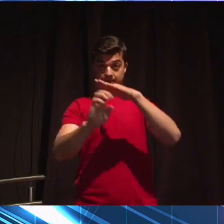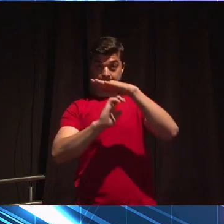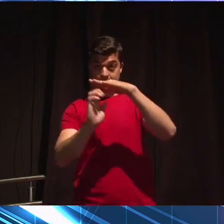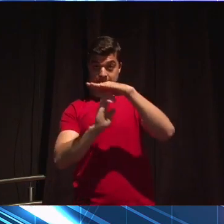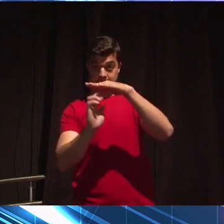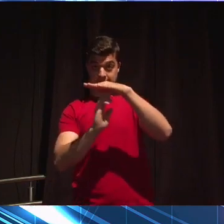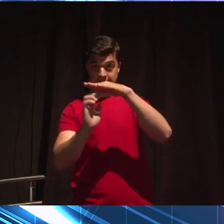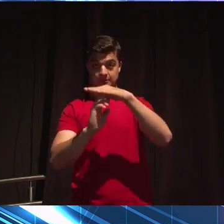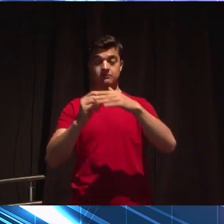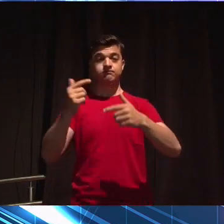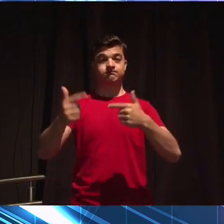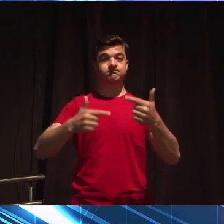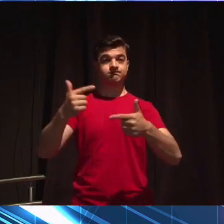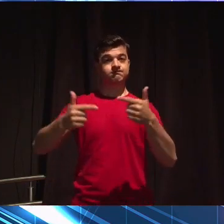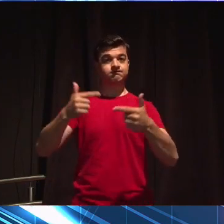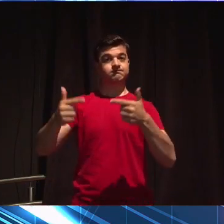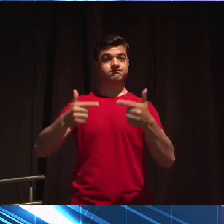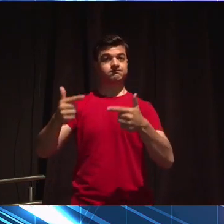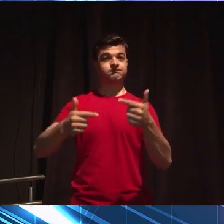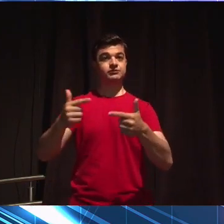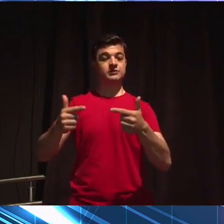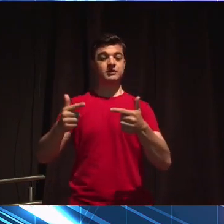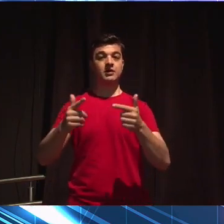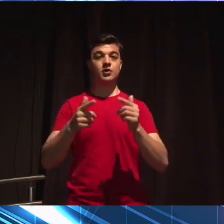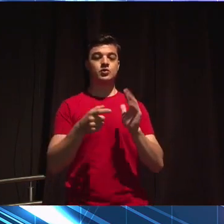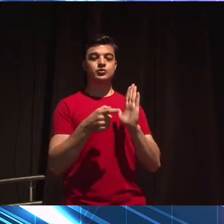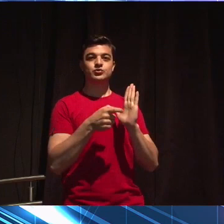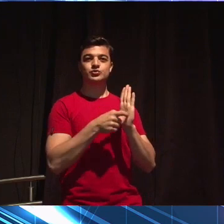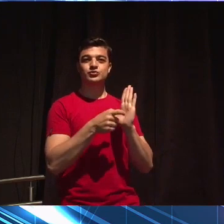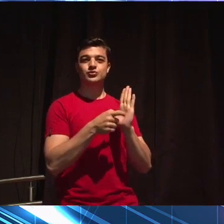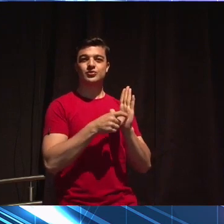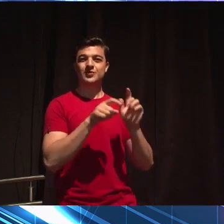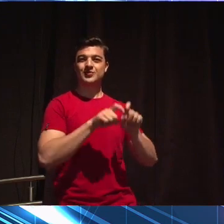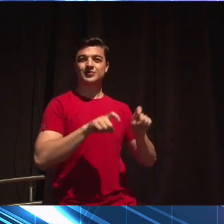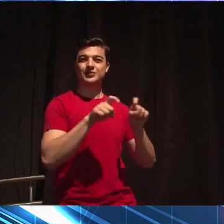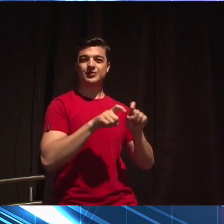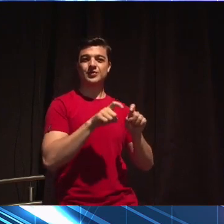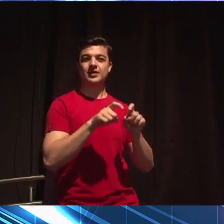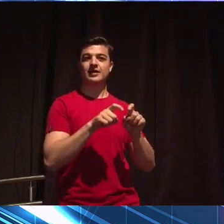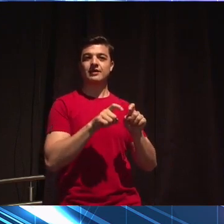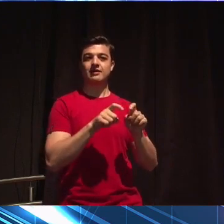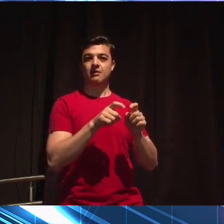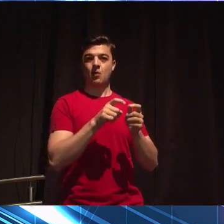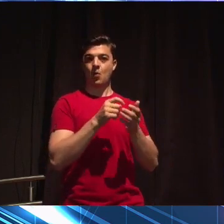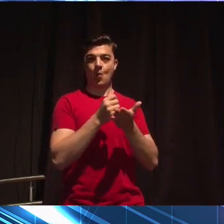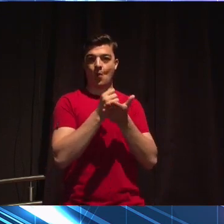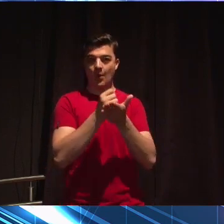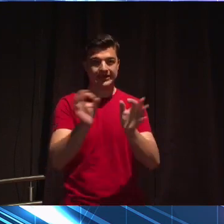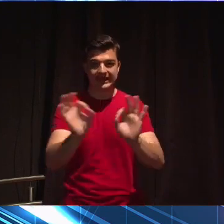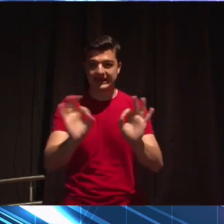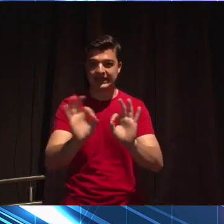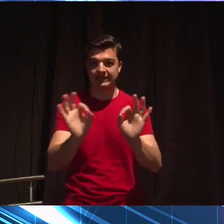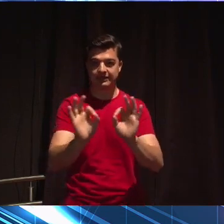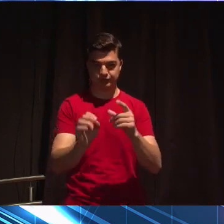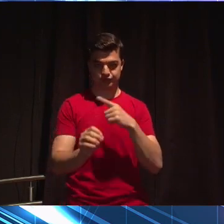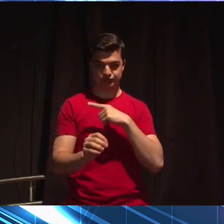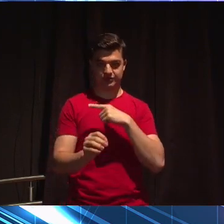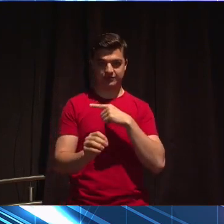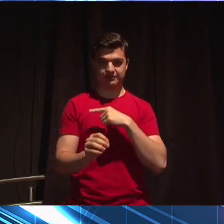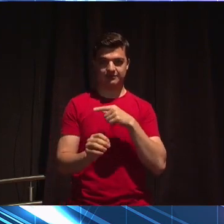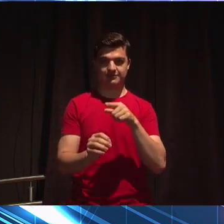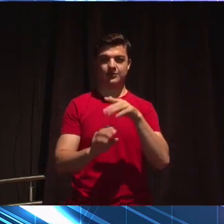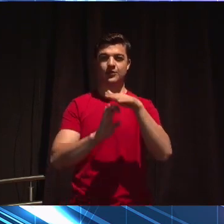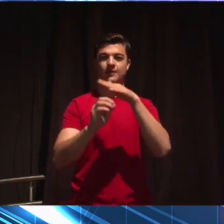não seja suportada direta ou indiretamente por software? Tente imaginar qualquer atividade relevante em qualquer ramo de atuação que não seja